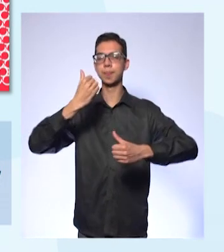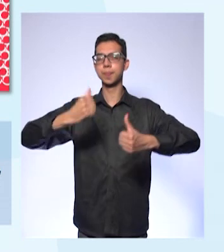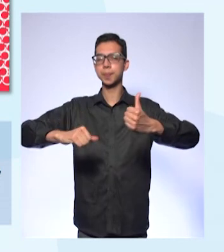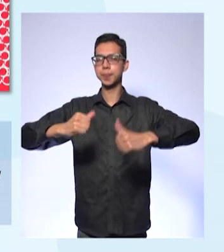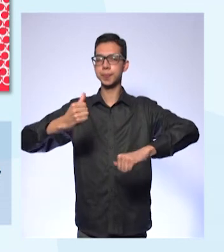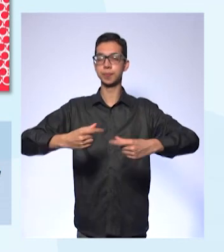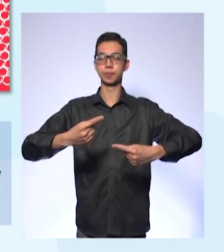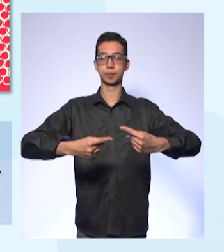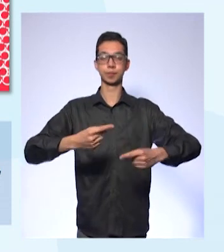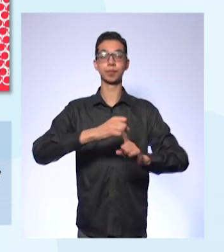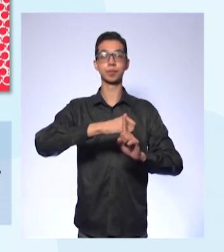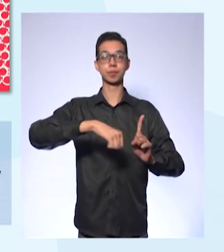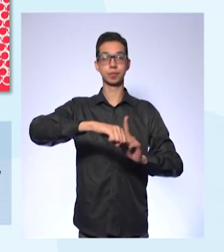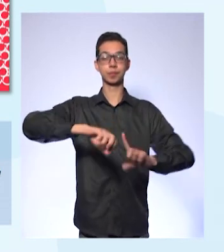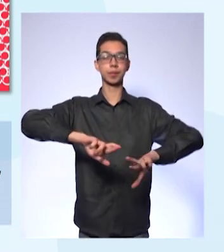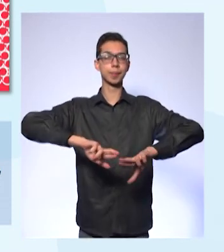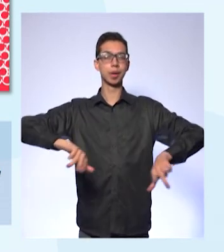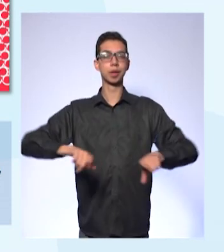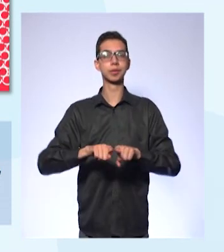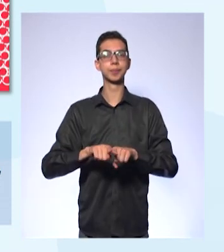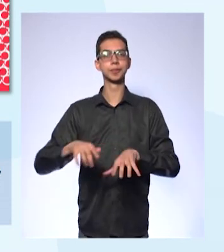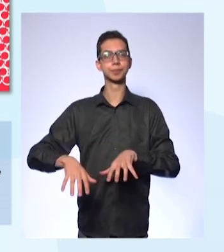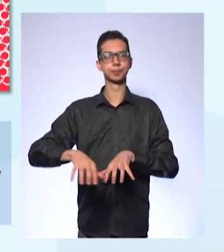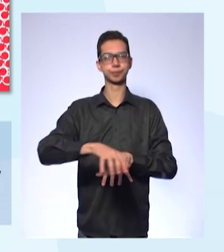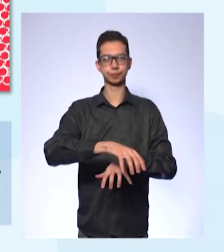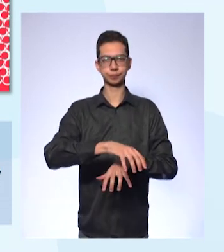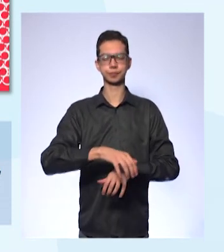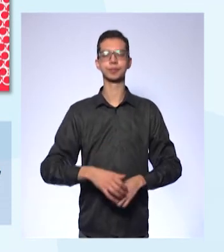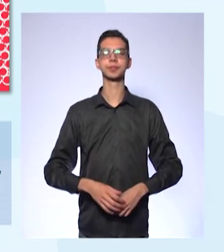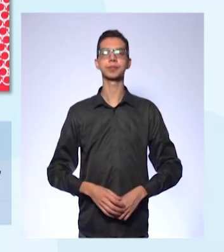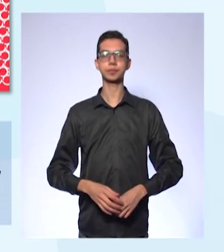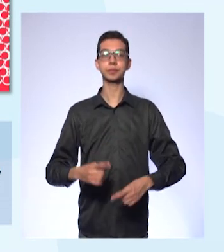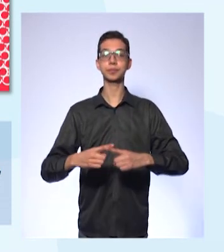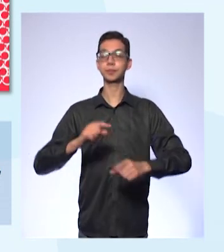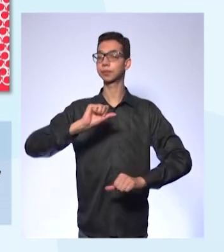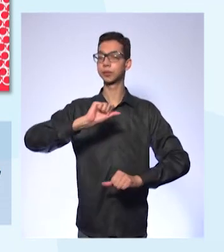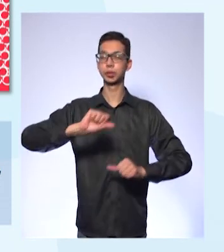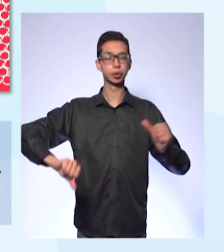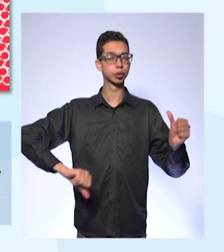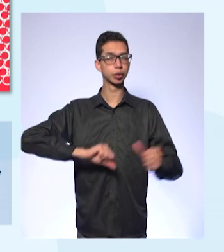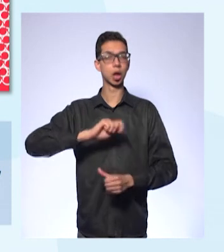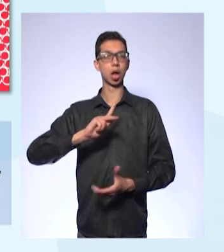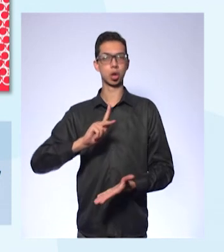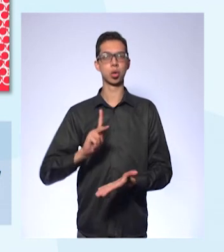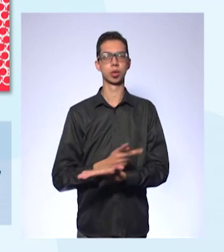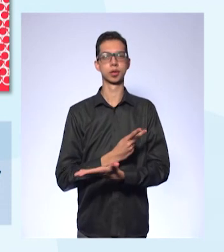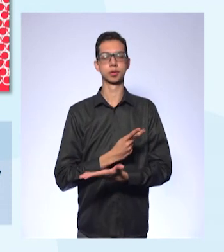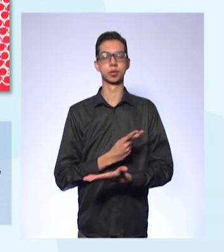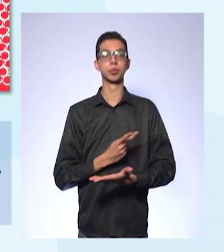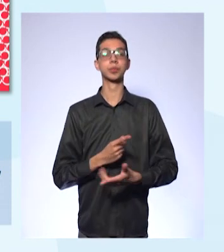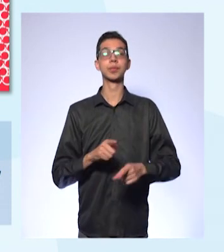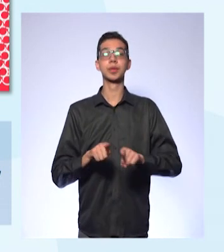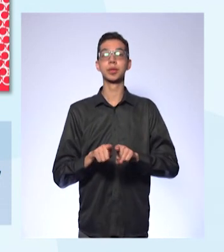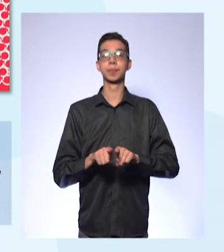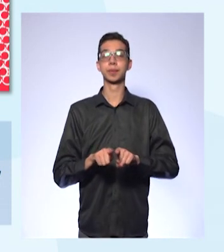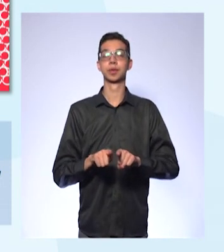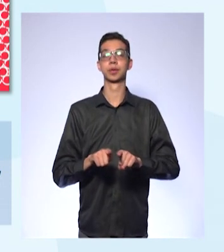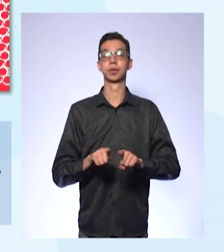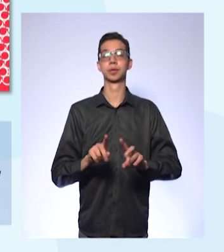política, social e regional nas rebeliões e nos movimentos contestatórios ao